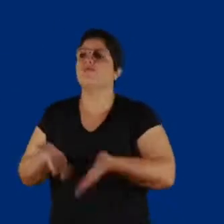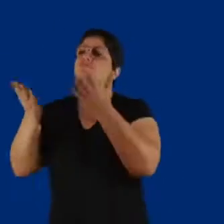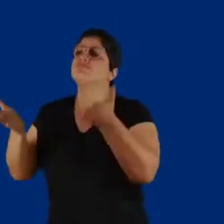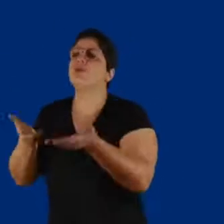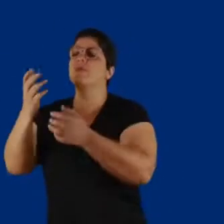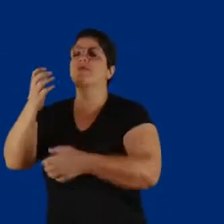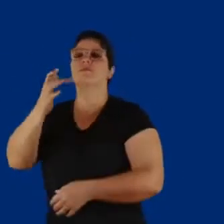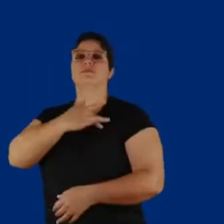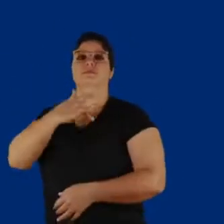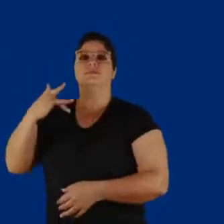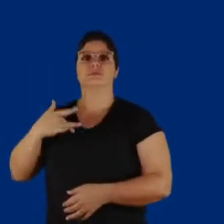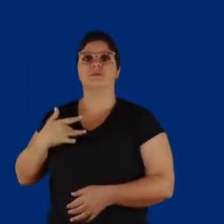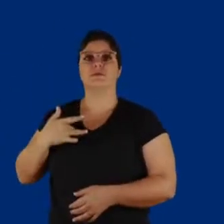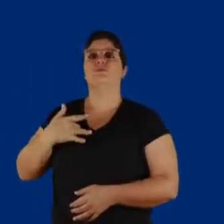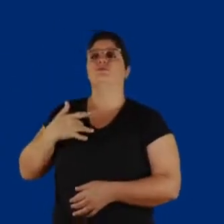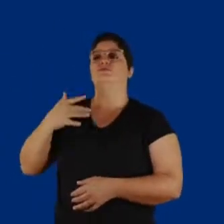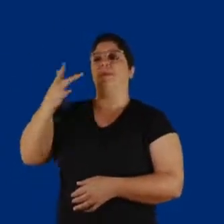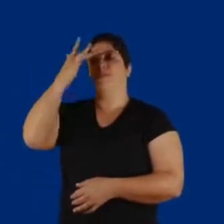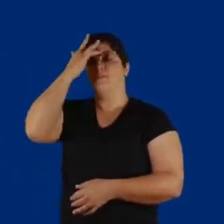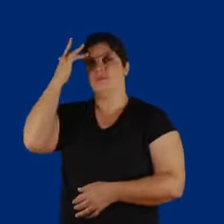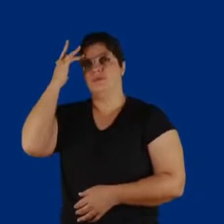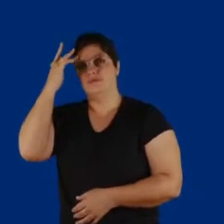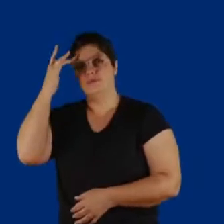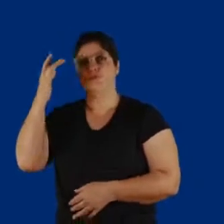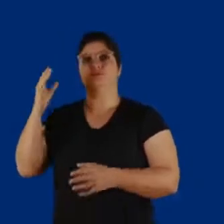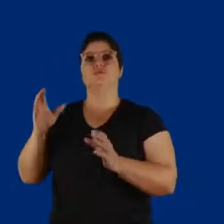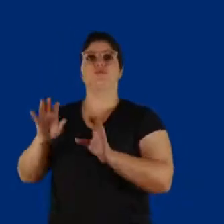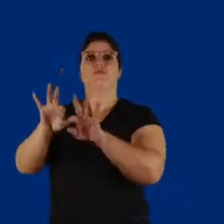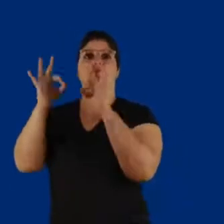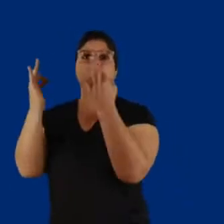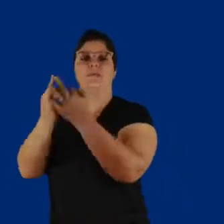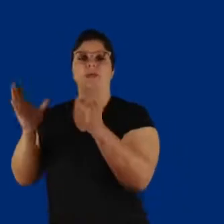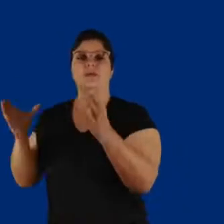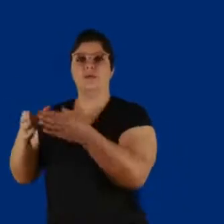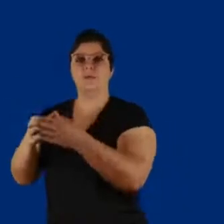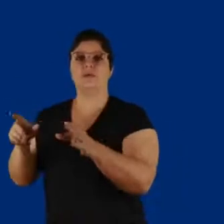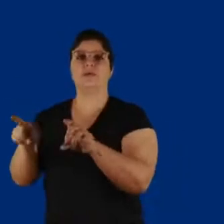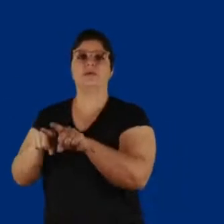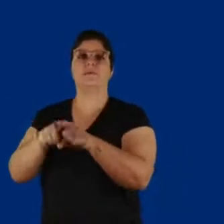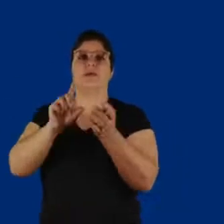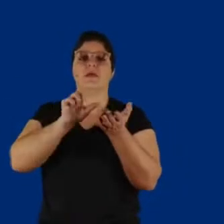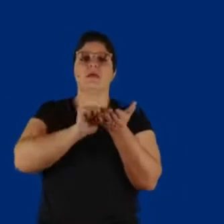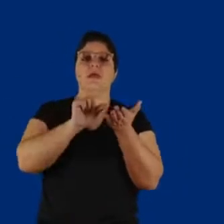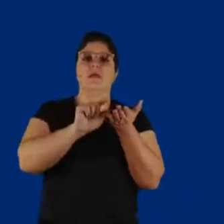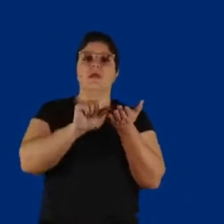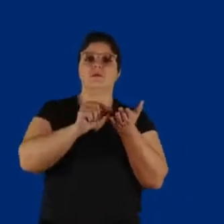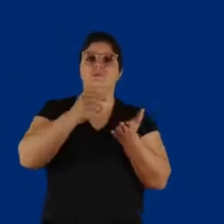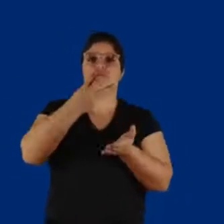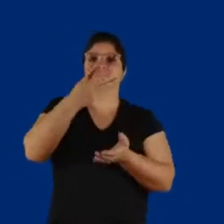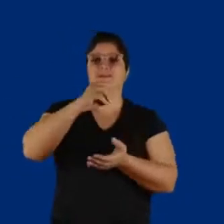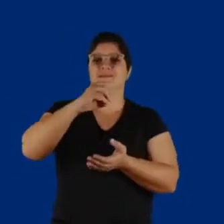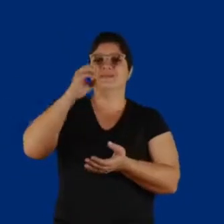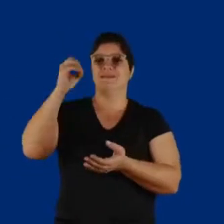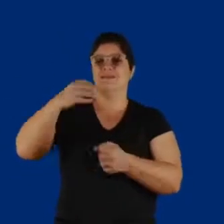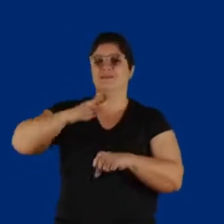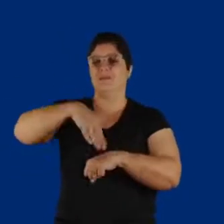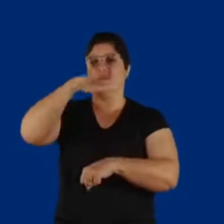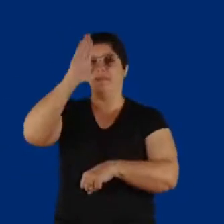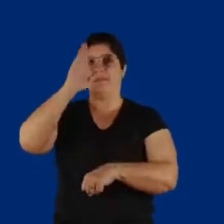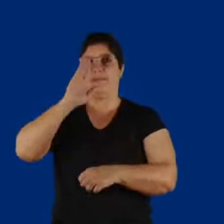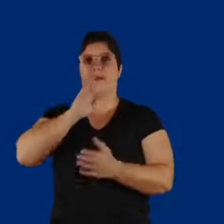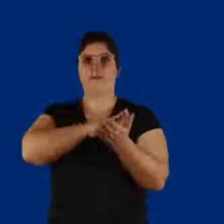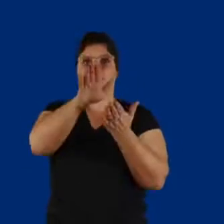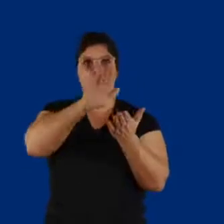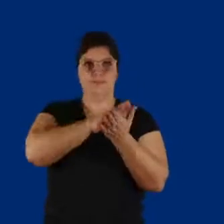pacientes, famílias e comunidades, além de ter publicado mais de 300 artigos científicos internacionais. Vitor, por Deus,